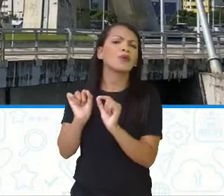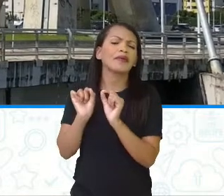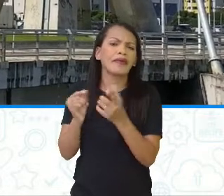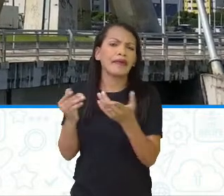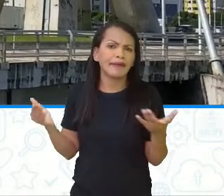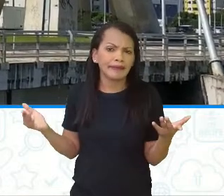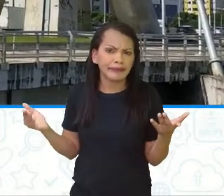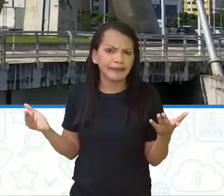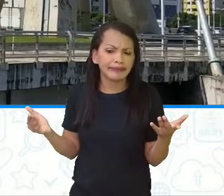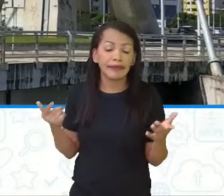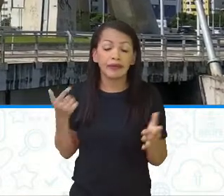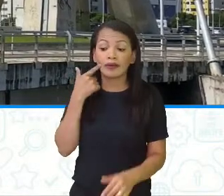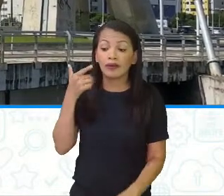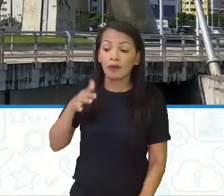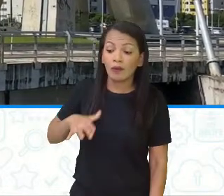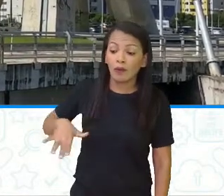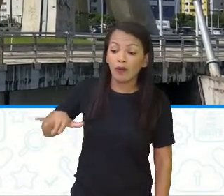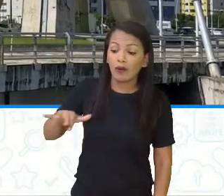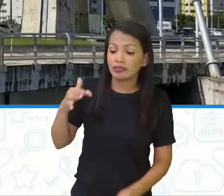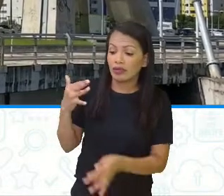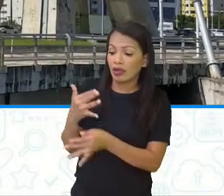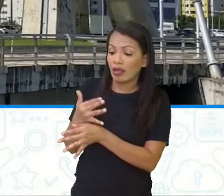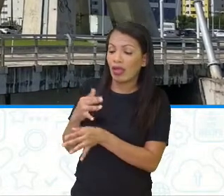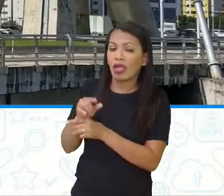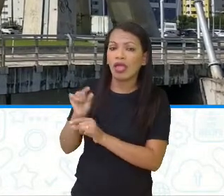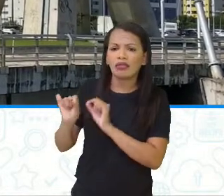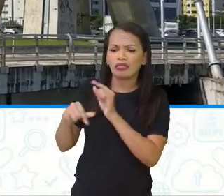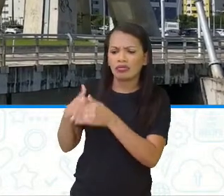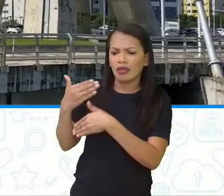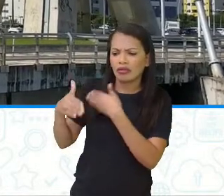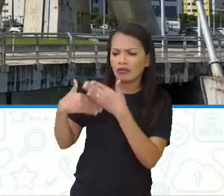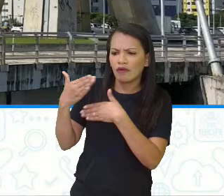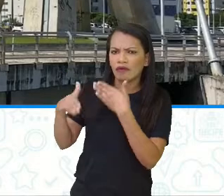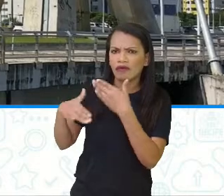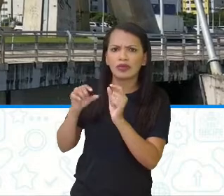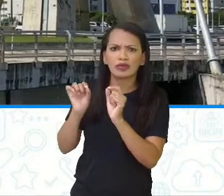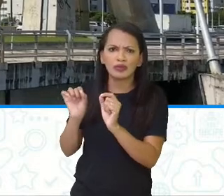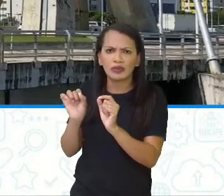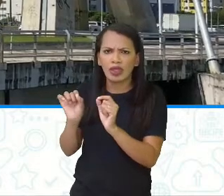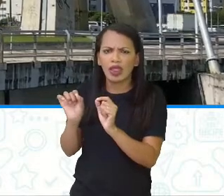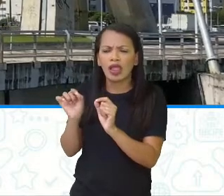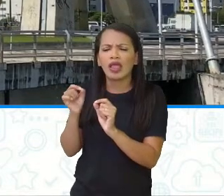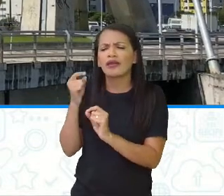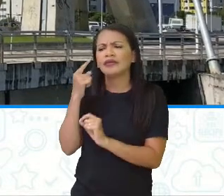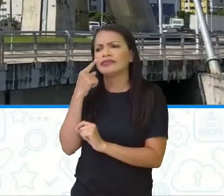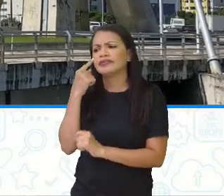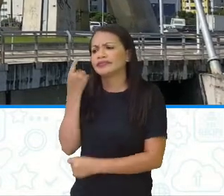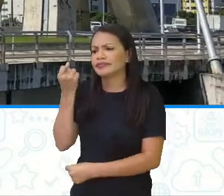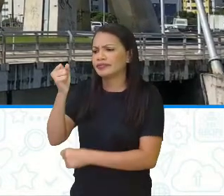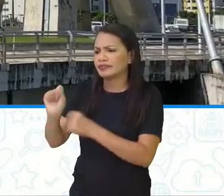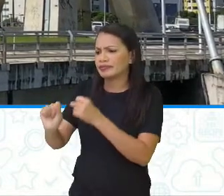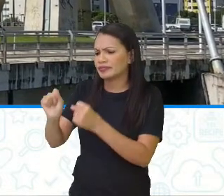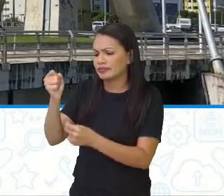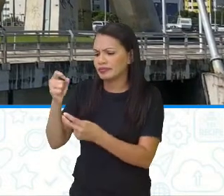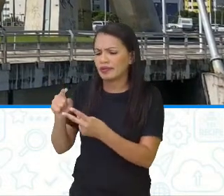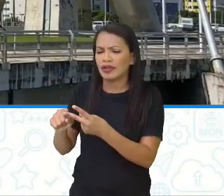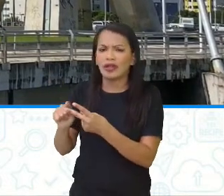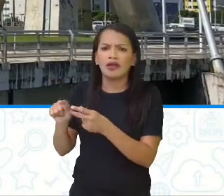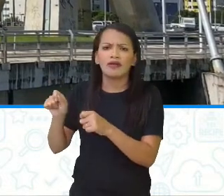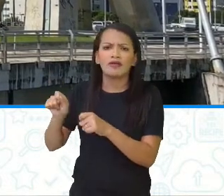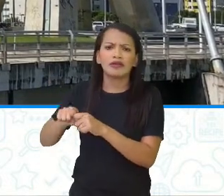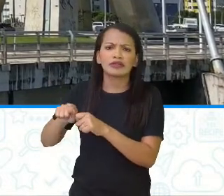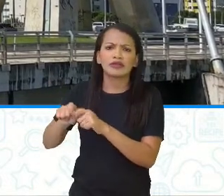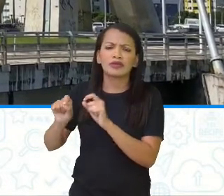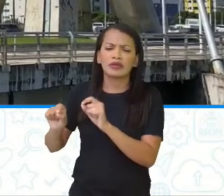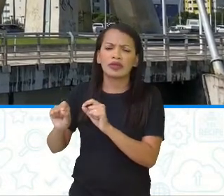urbana? Então, o espaço urbano é utilizado para o desenvolvimento de atividades ligadas ao setor secundário, indústria, produção de energia, e